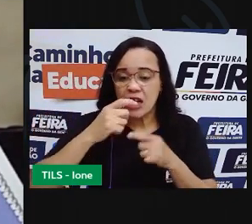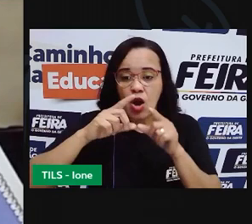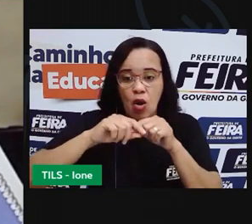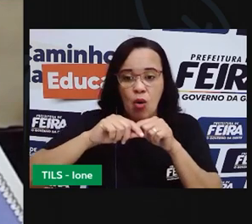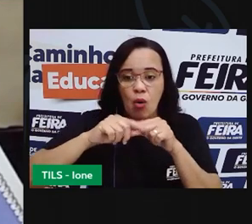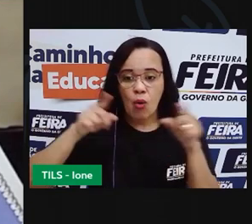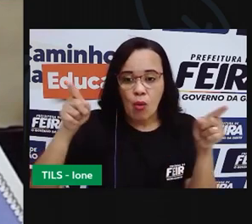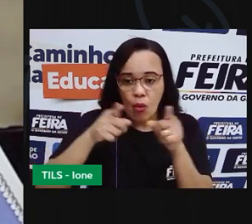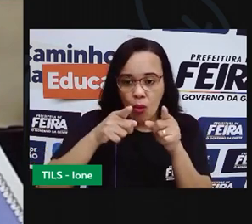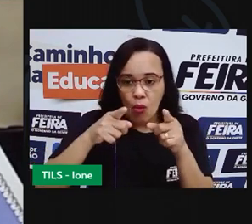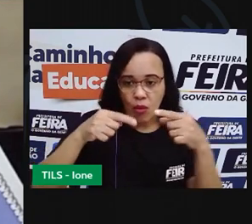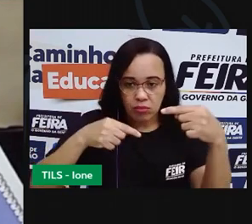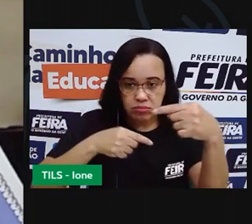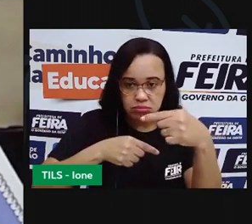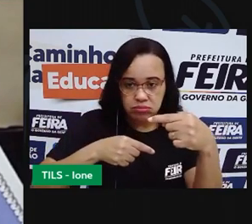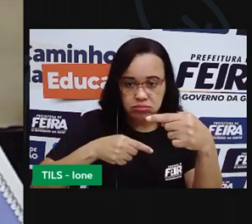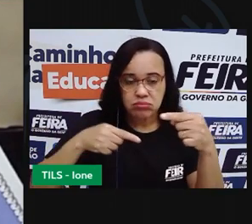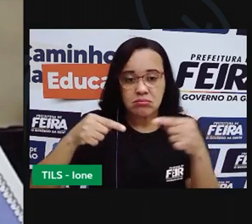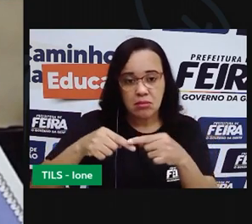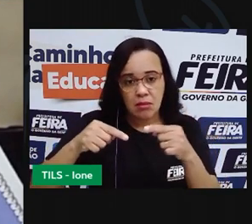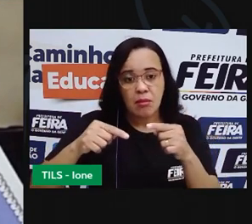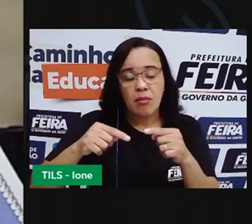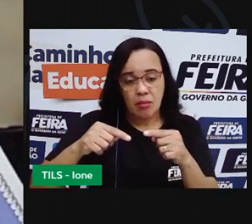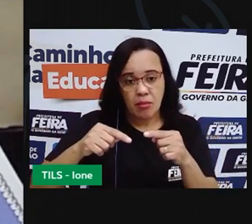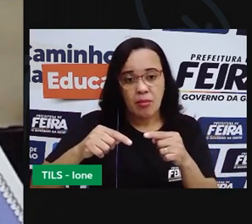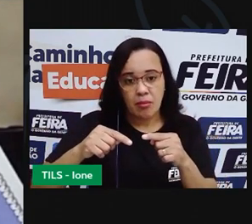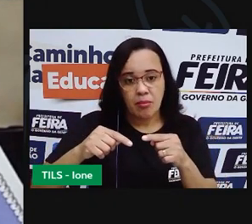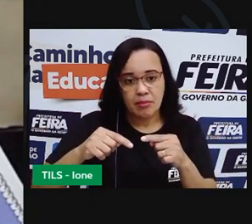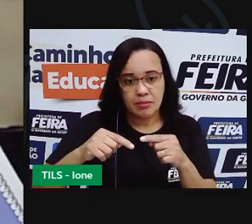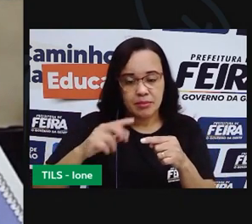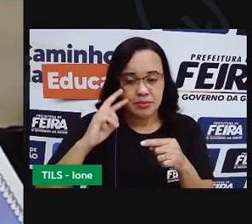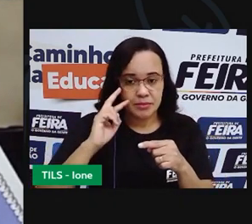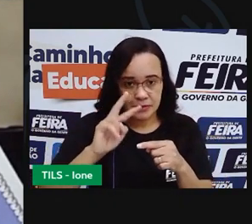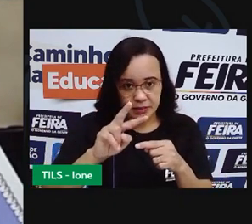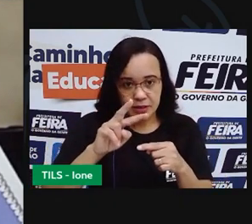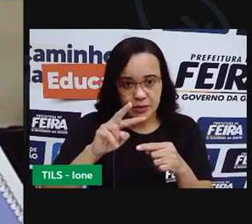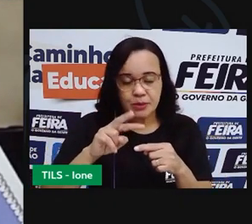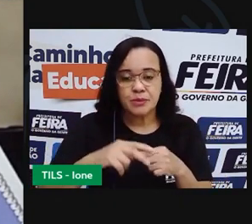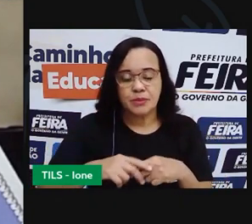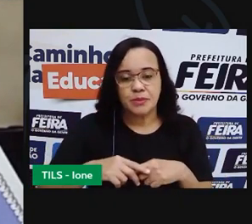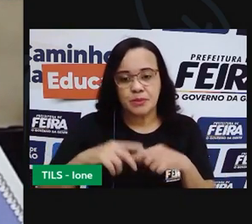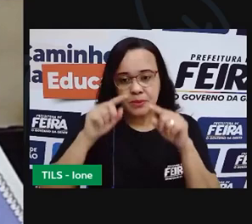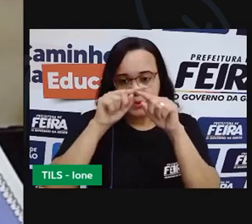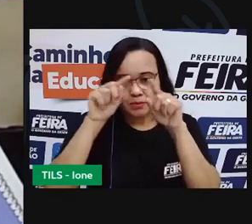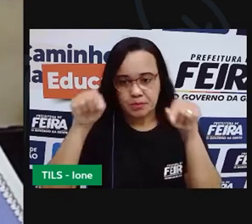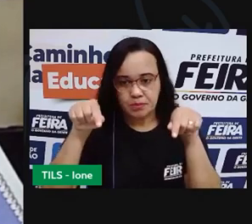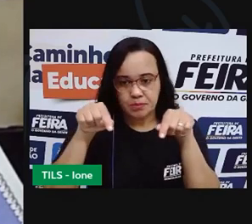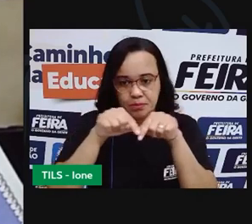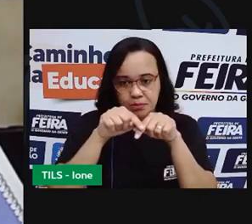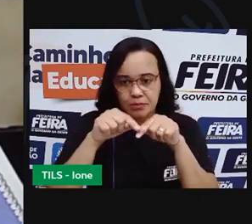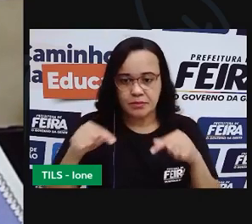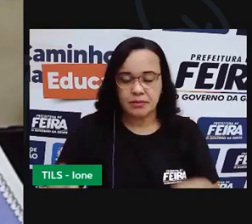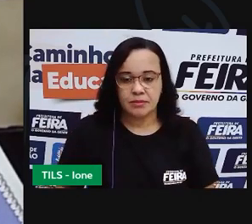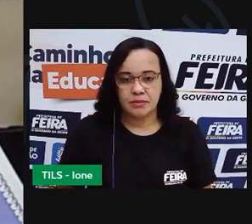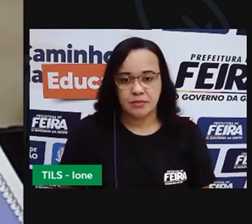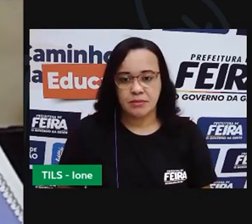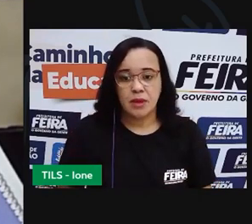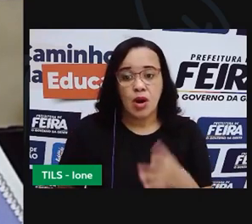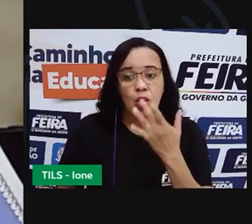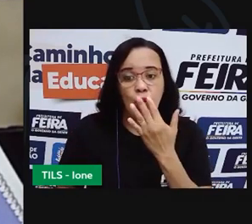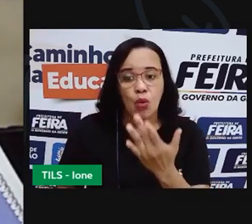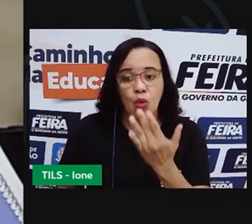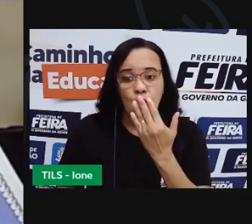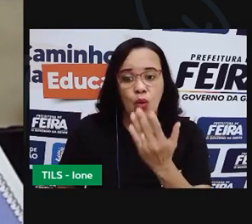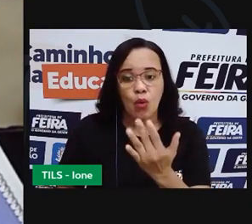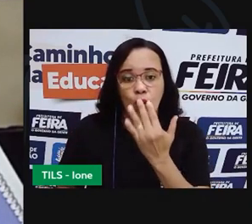formato. Vai vendo aí, ó, que é um formato quadrado. Ela é colorida